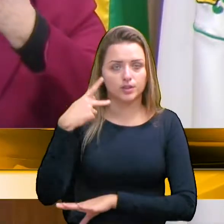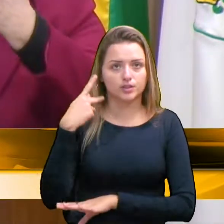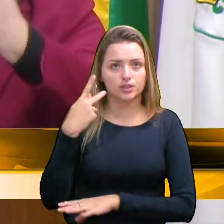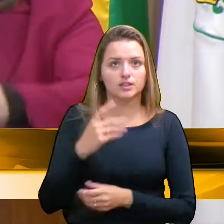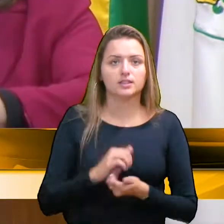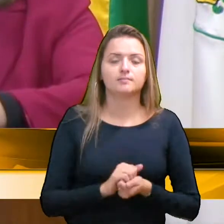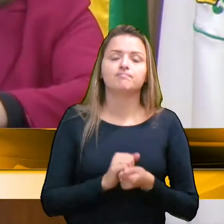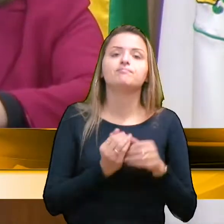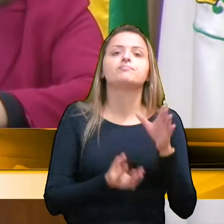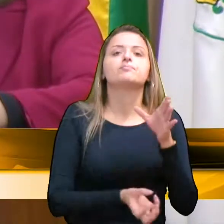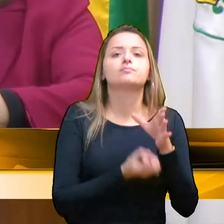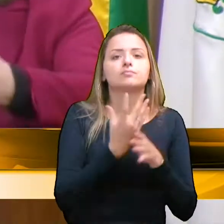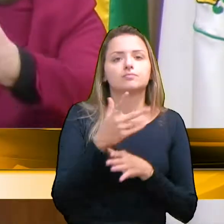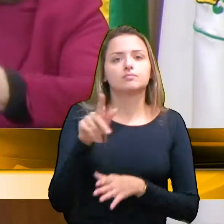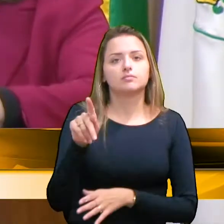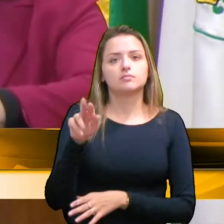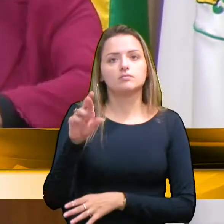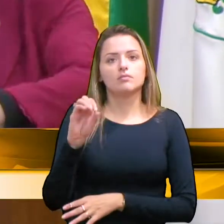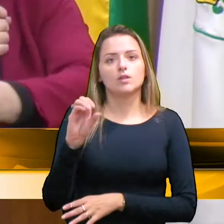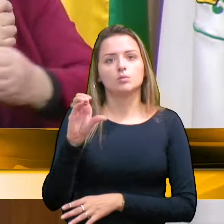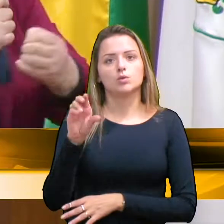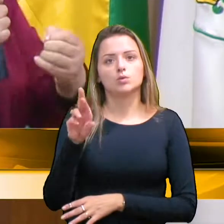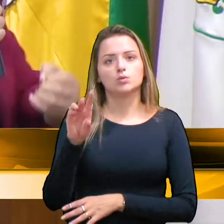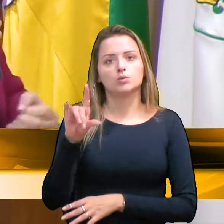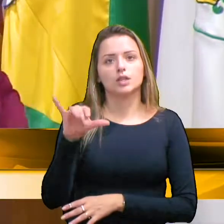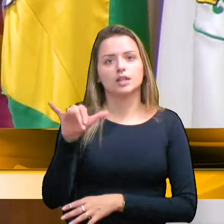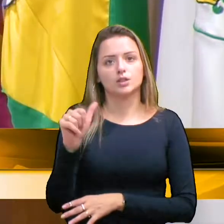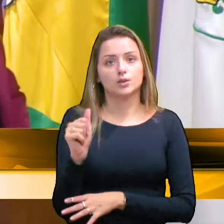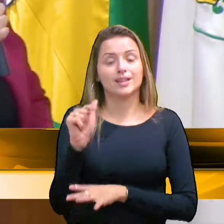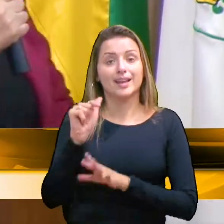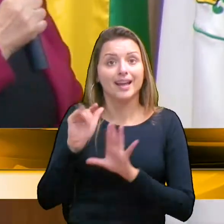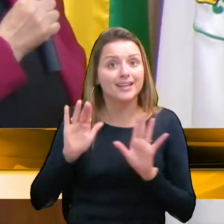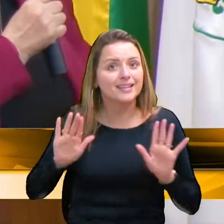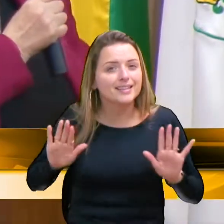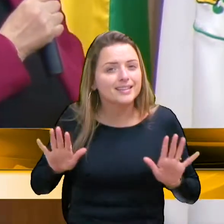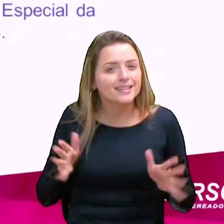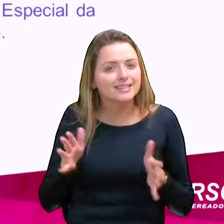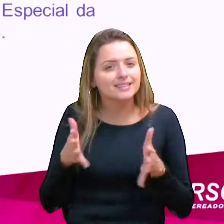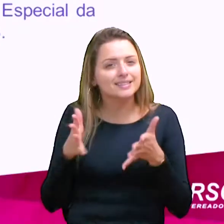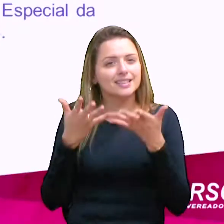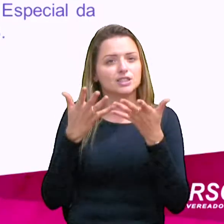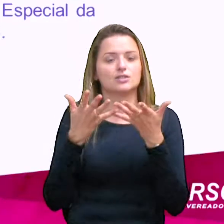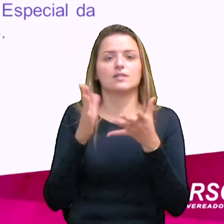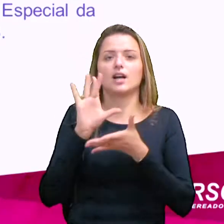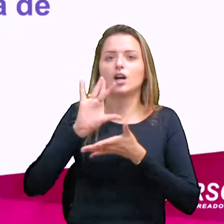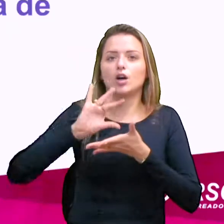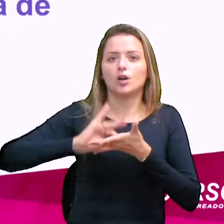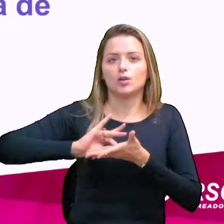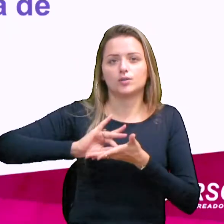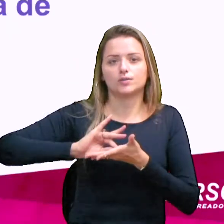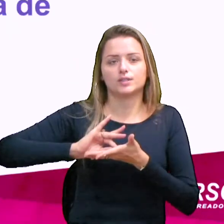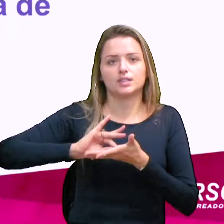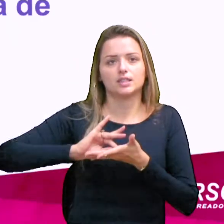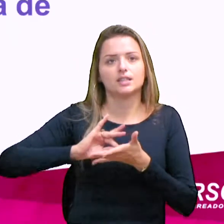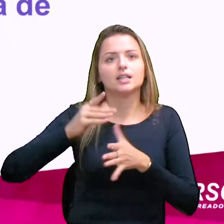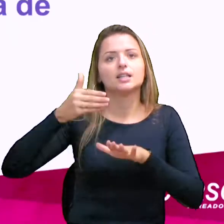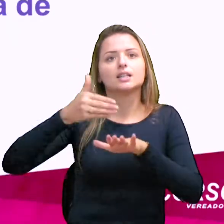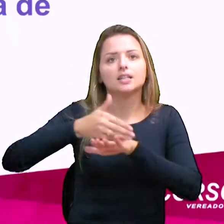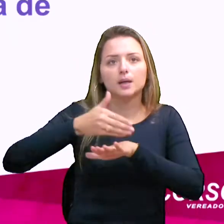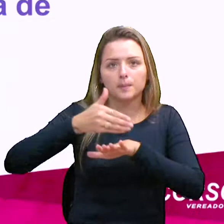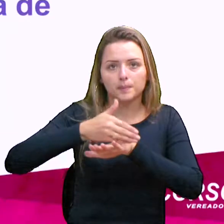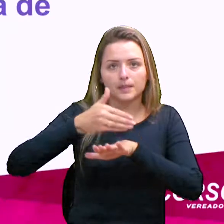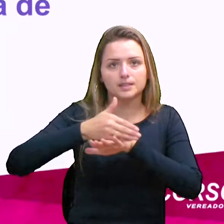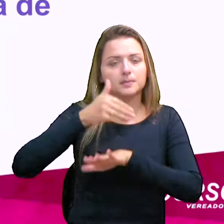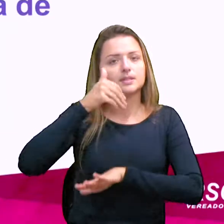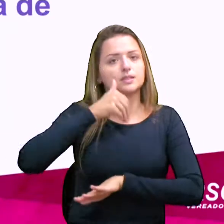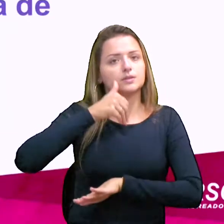a criação da Procuradoria, ela vem, então, no incentivo, né, se constitui no incentivo da participação